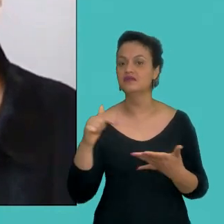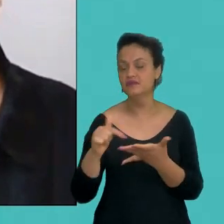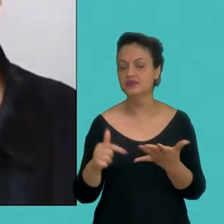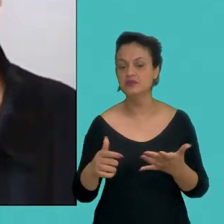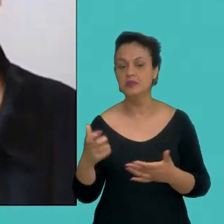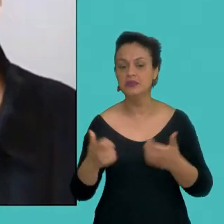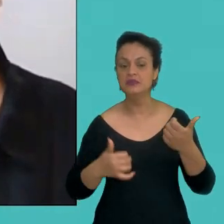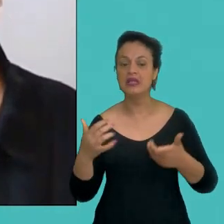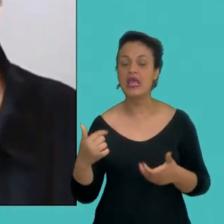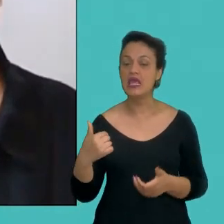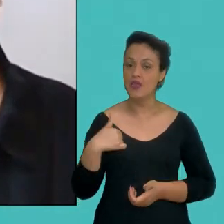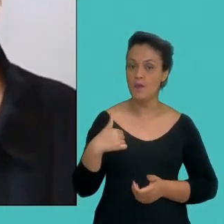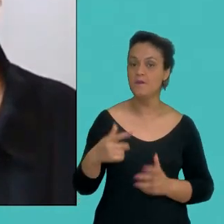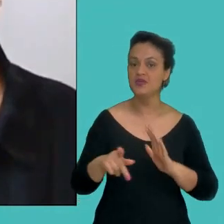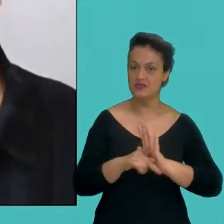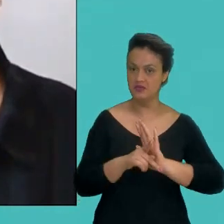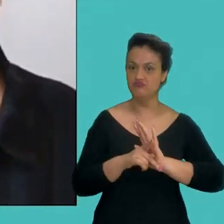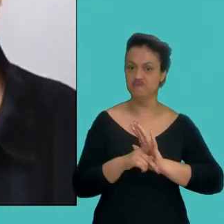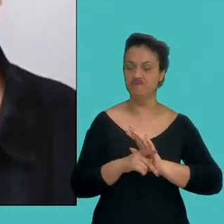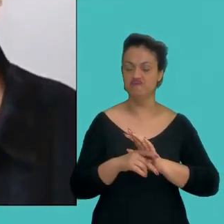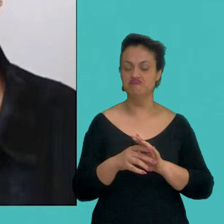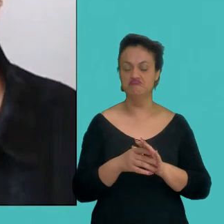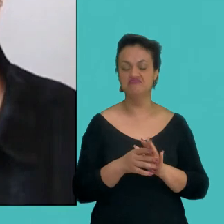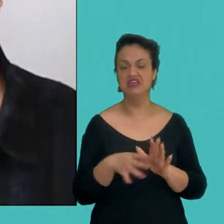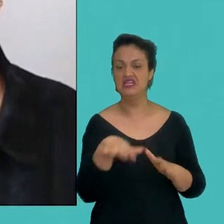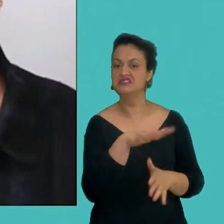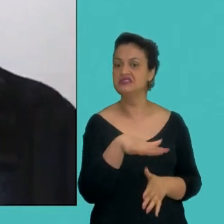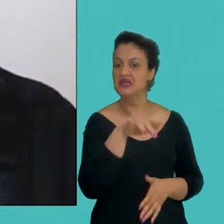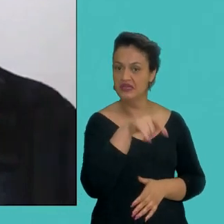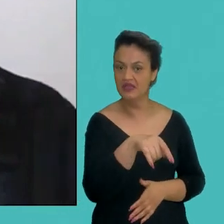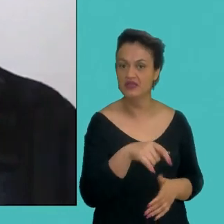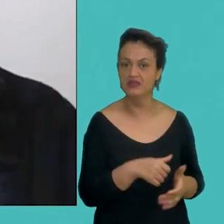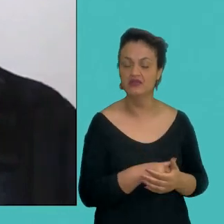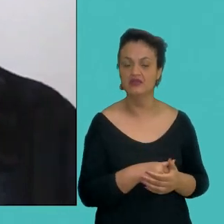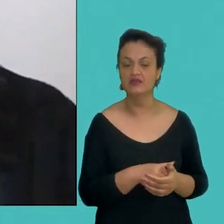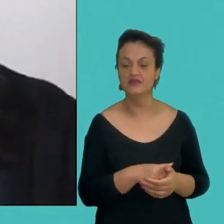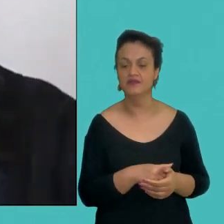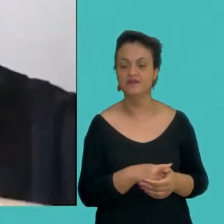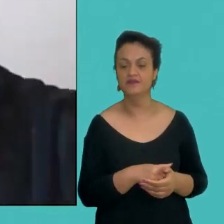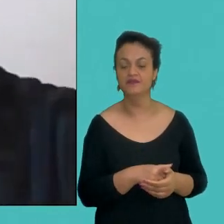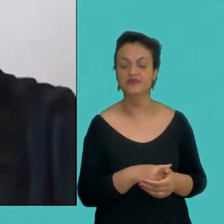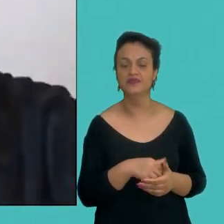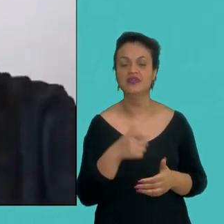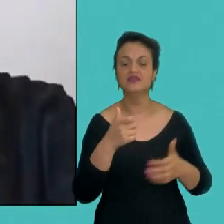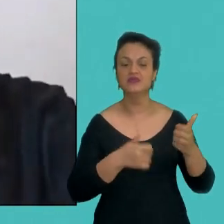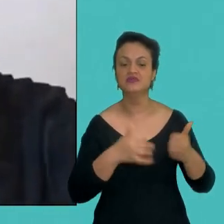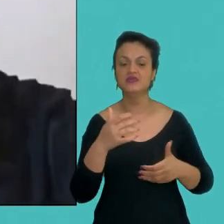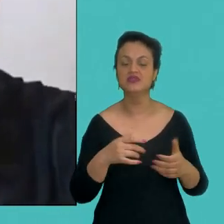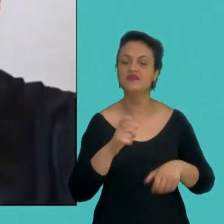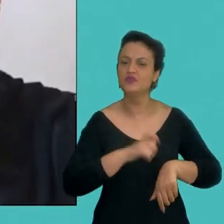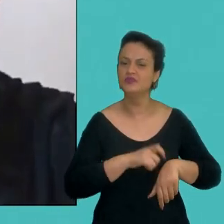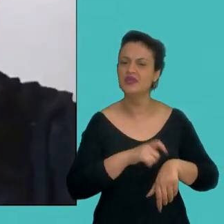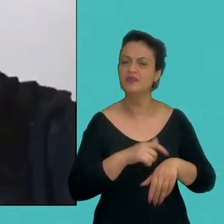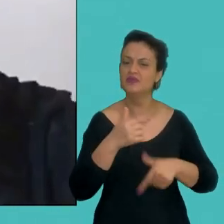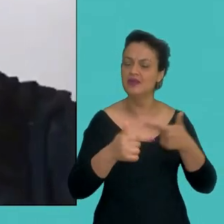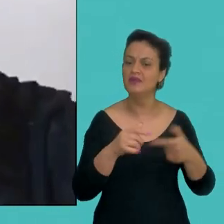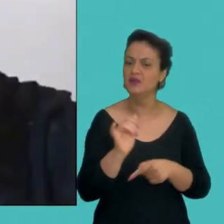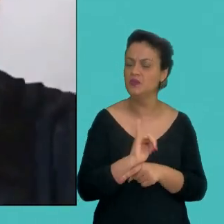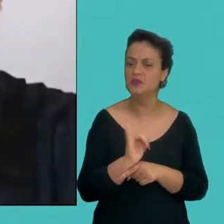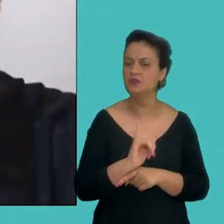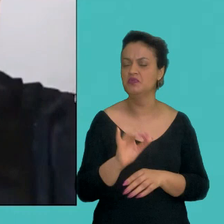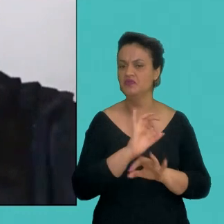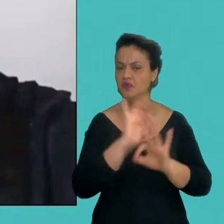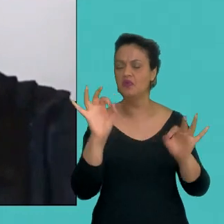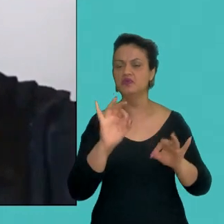Há gradações nisso. Eu pertenço a essa esfera chamada... Quer dizer, voltei, passei um tempo sozinho